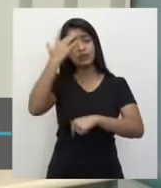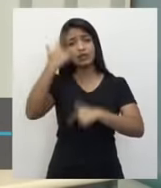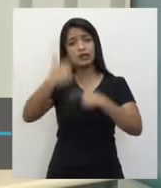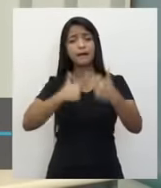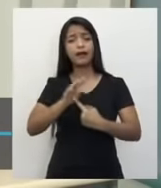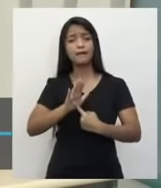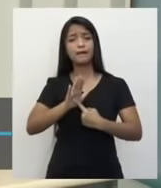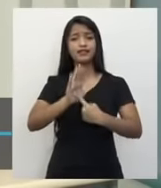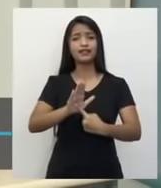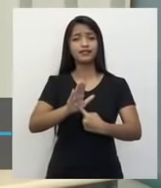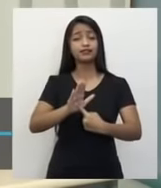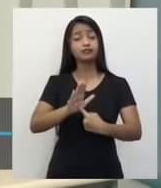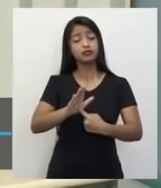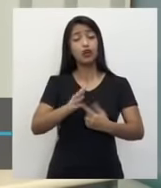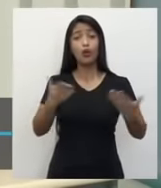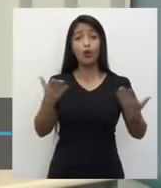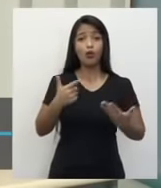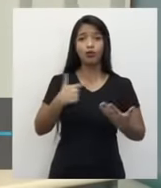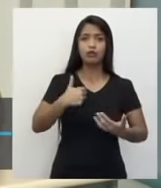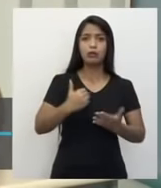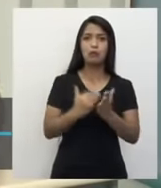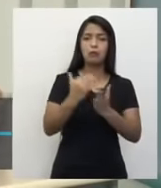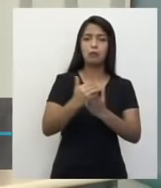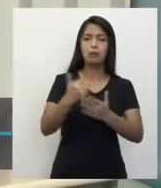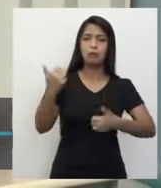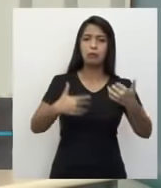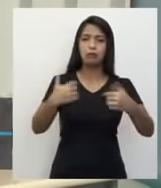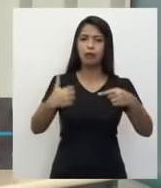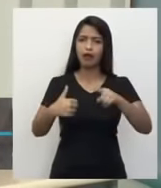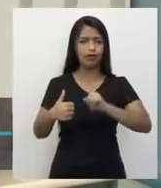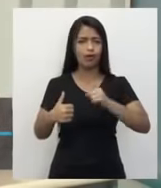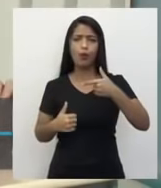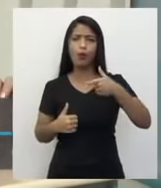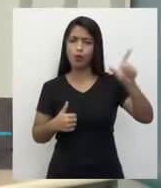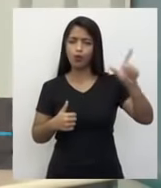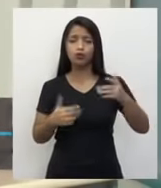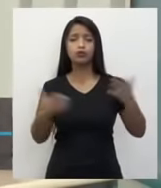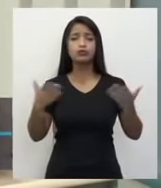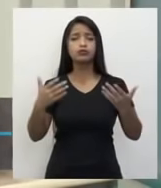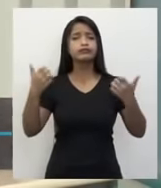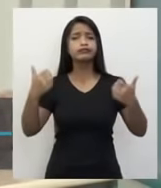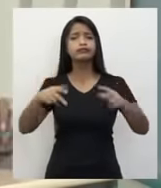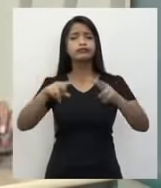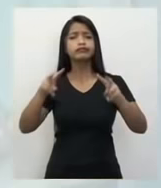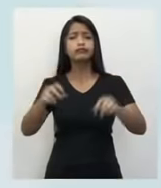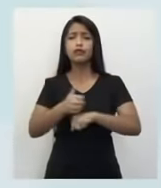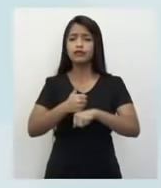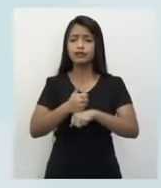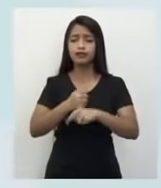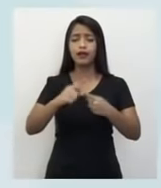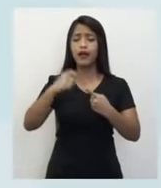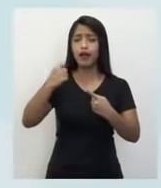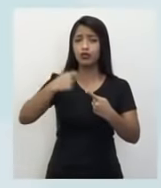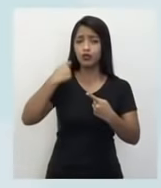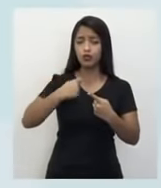não vou falar hoje na aula. Então, tem muito mais, tá? Do que a gente vai falar hoje? Sobre atores,